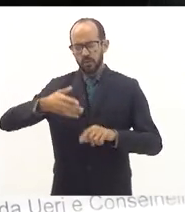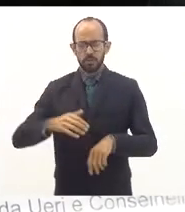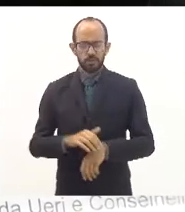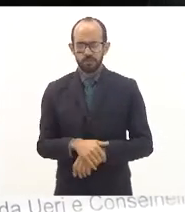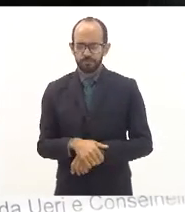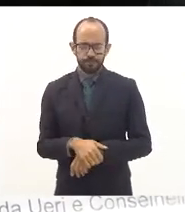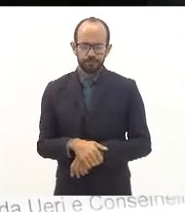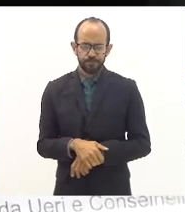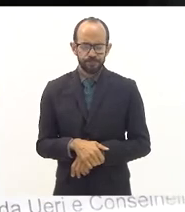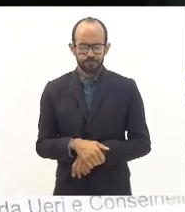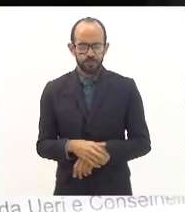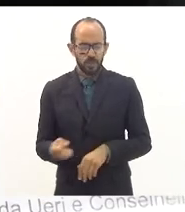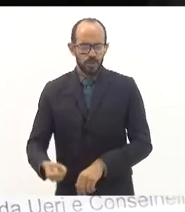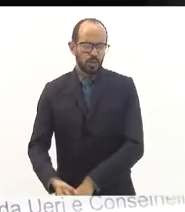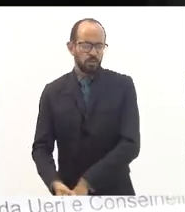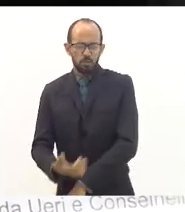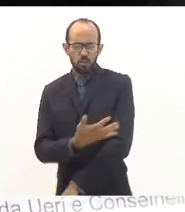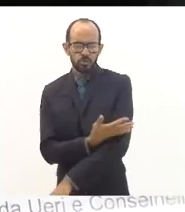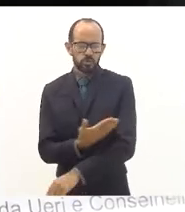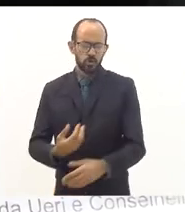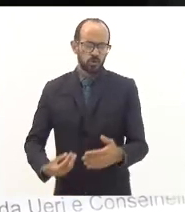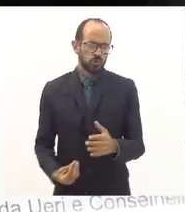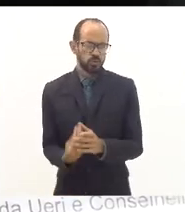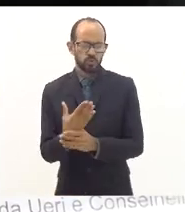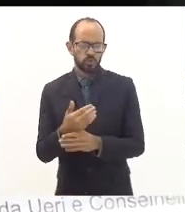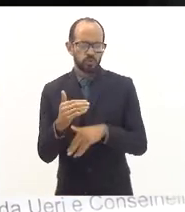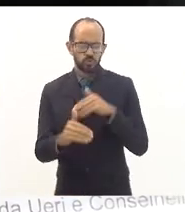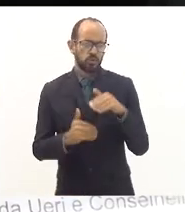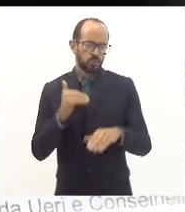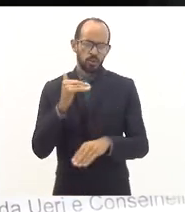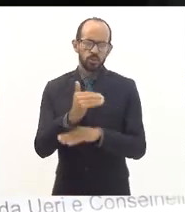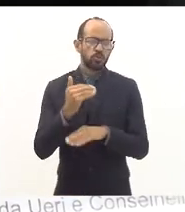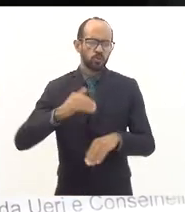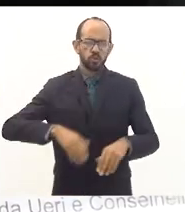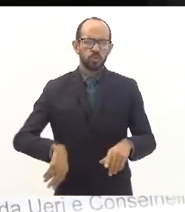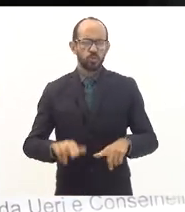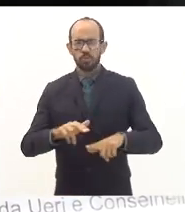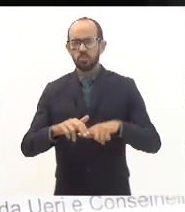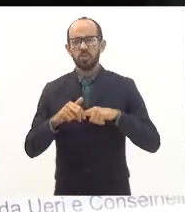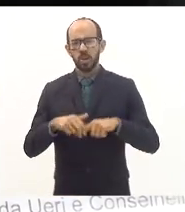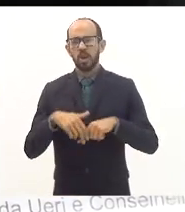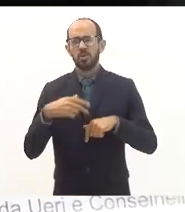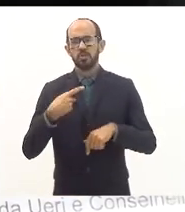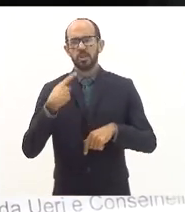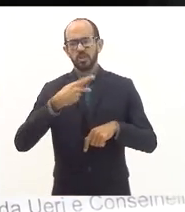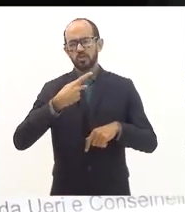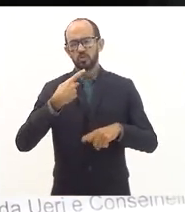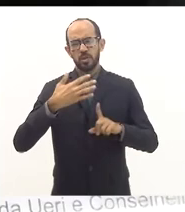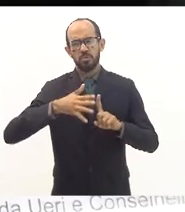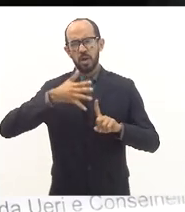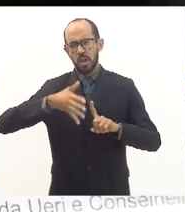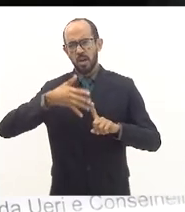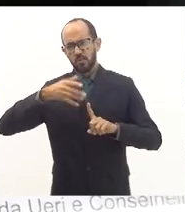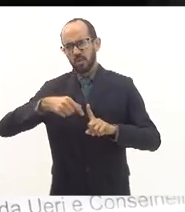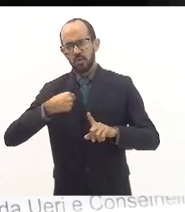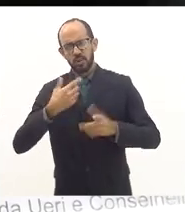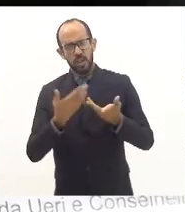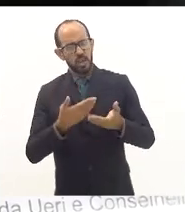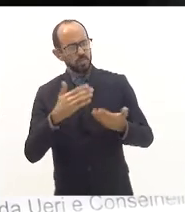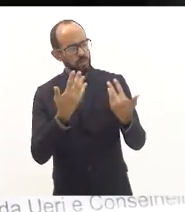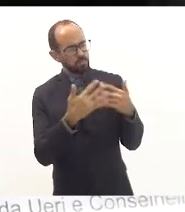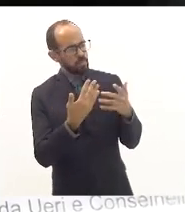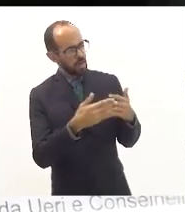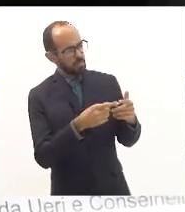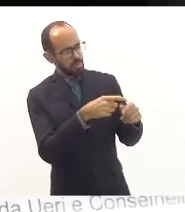e a emoção que nos causou, sobretudo, o seu verbo, eu estou a homenageá-la